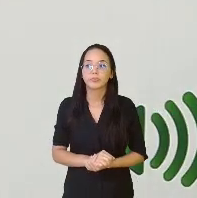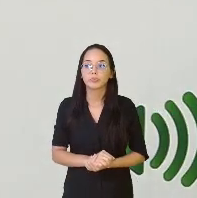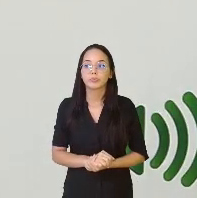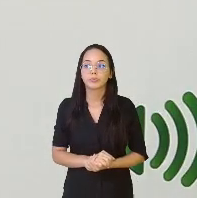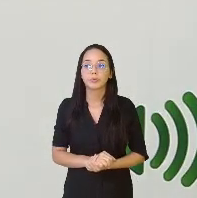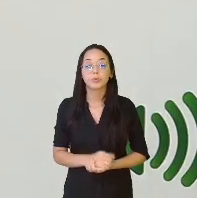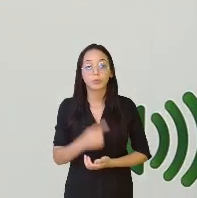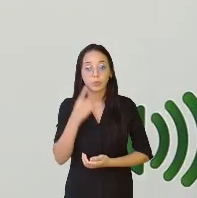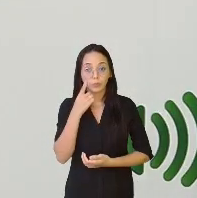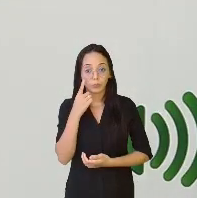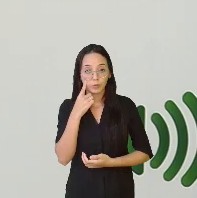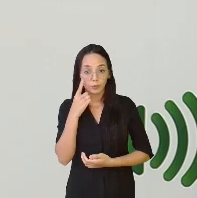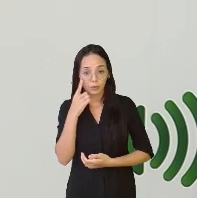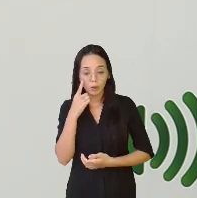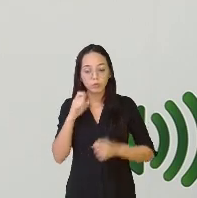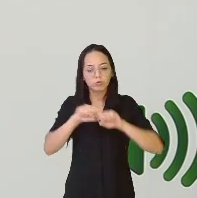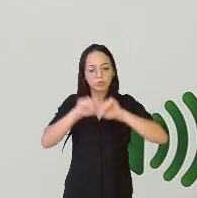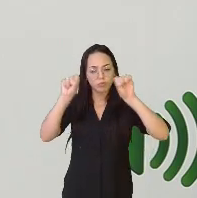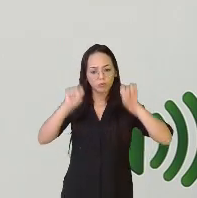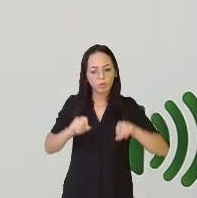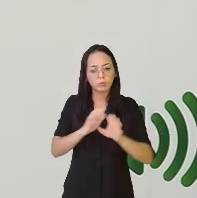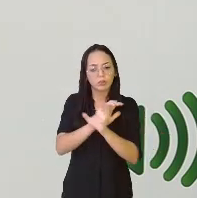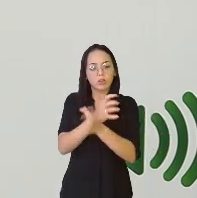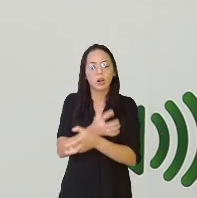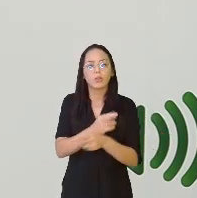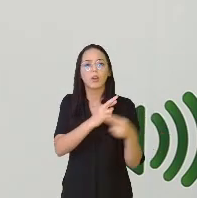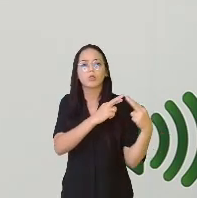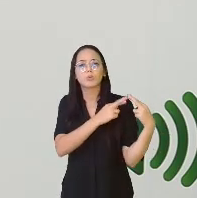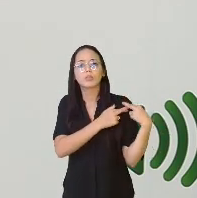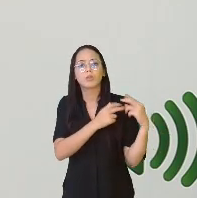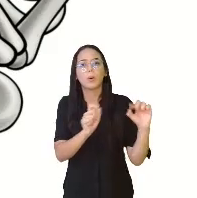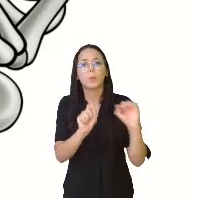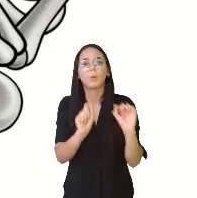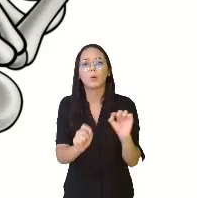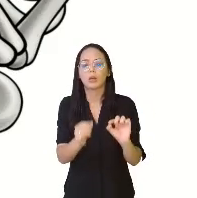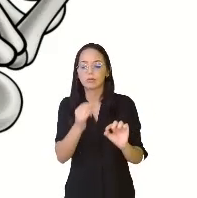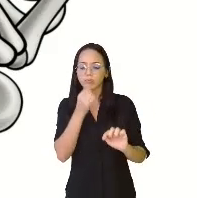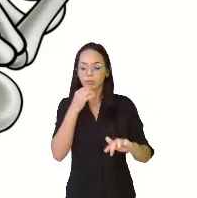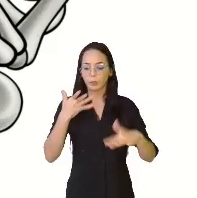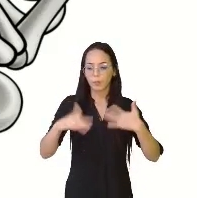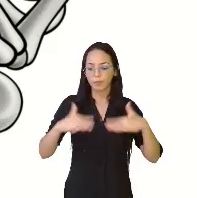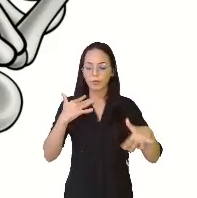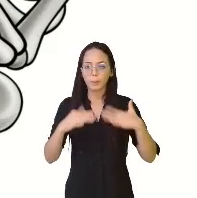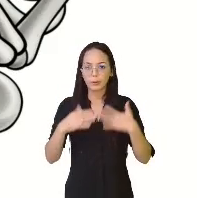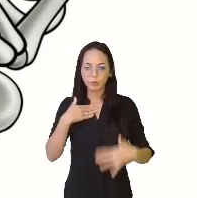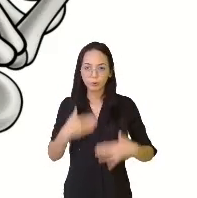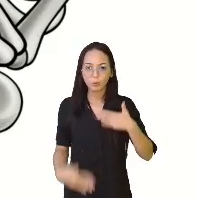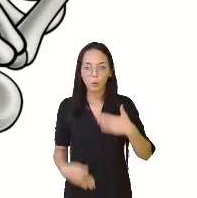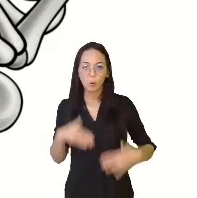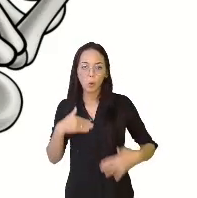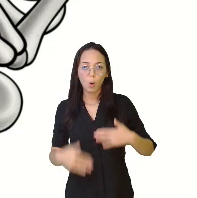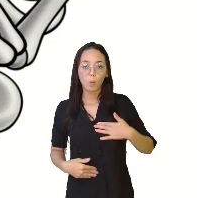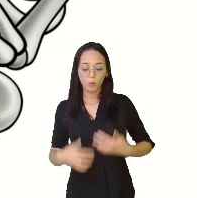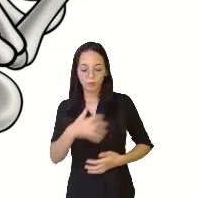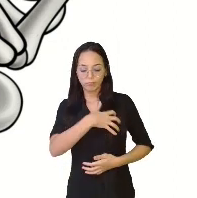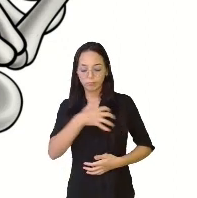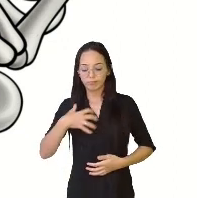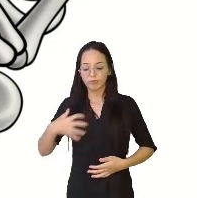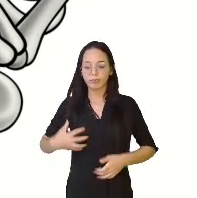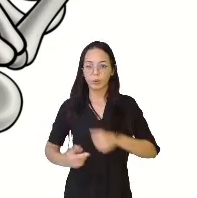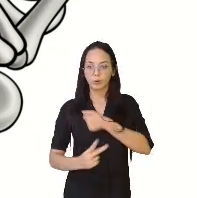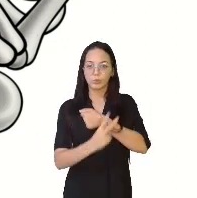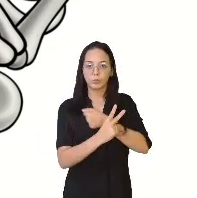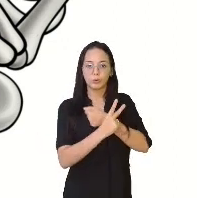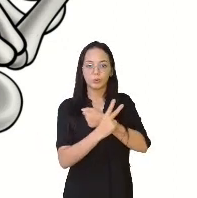O sistema esquelético, ele é responsável pela nossa locomoção, pela proteção dos nossos